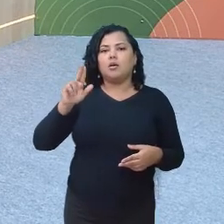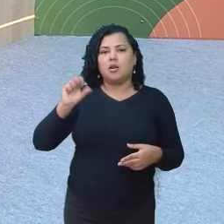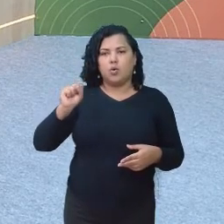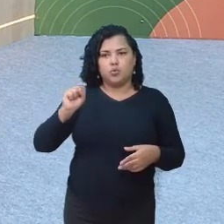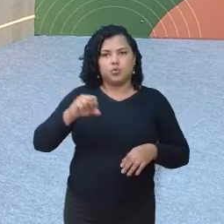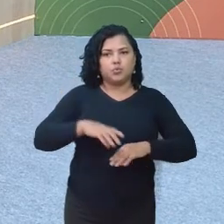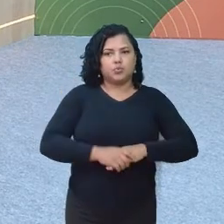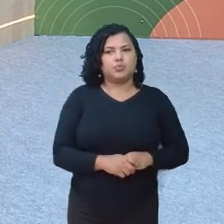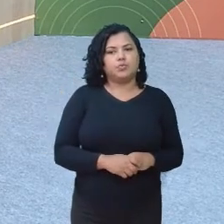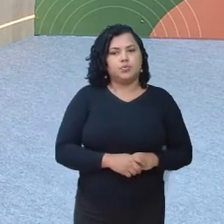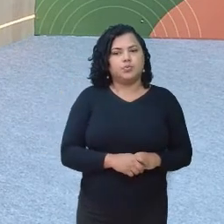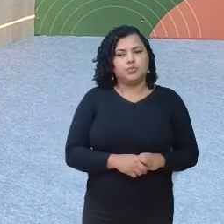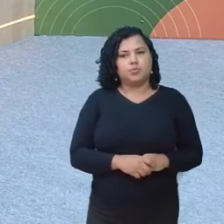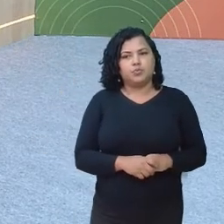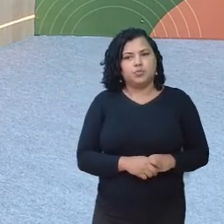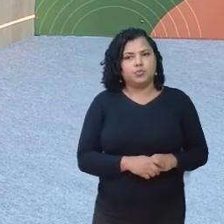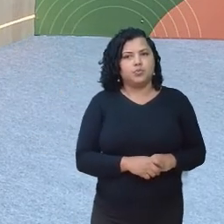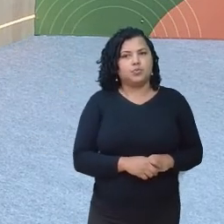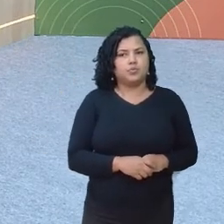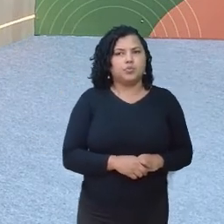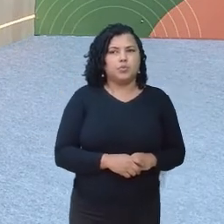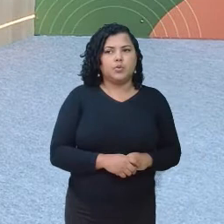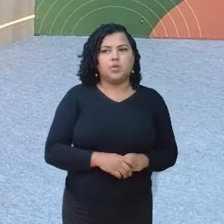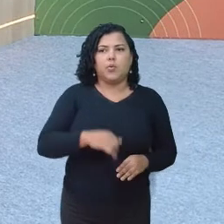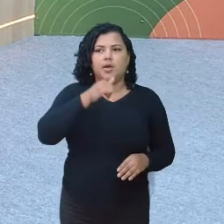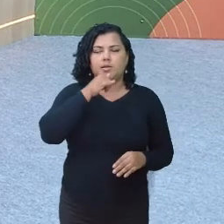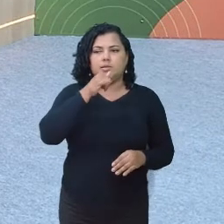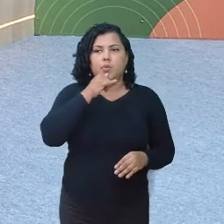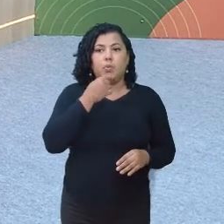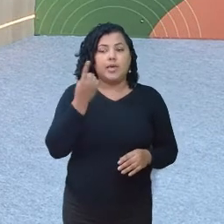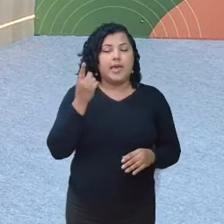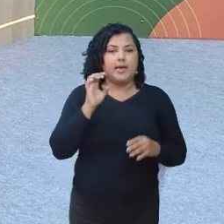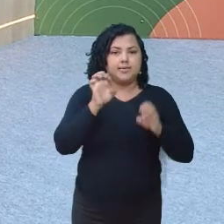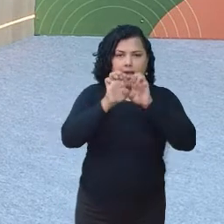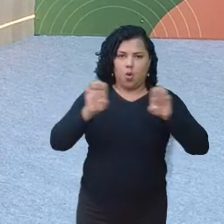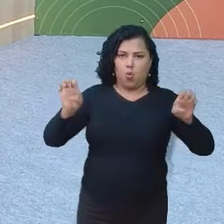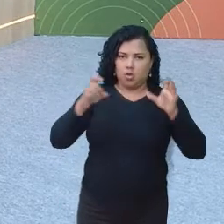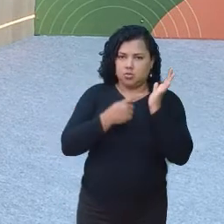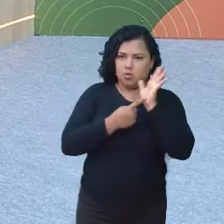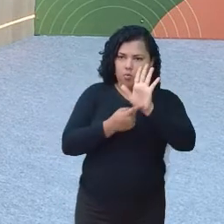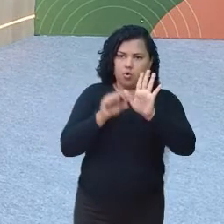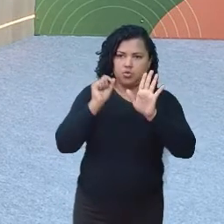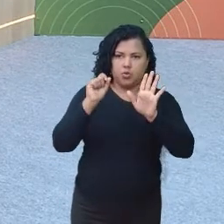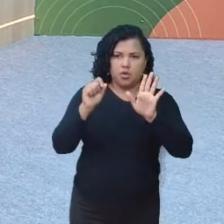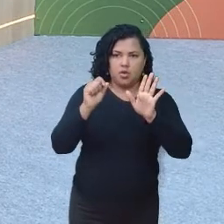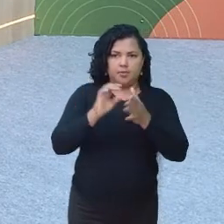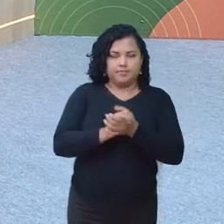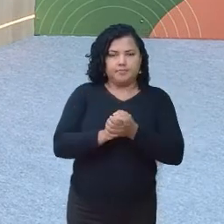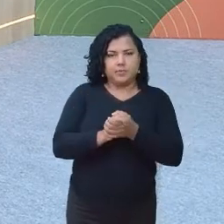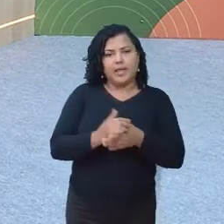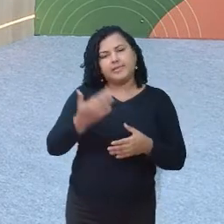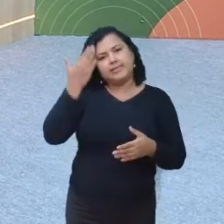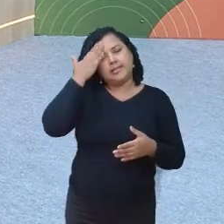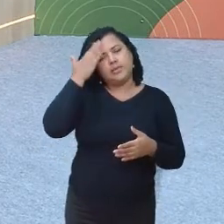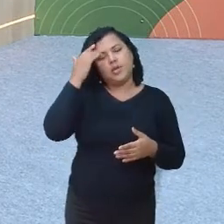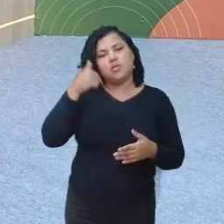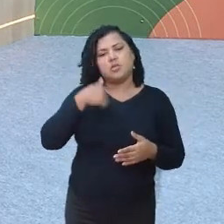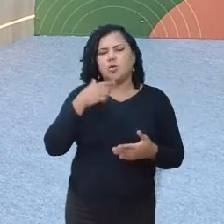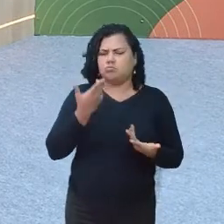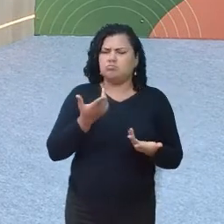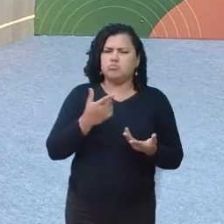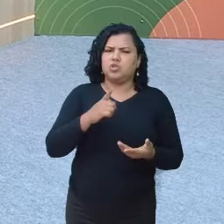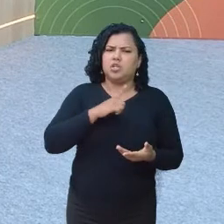verifiquei anteriormente, tá certo? Então, o que essa equação aqui está me mostrando é esse raciocínio que eu tive, que a